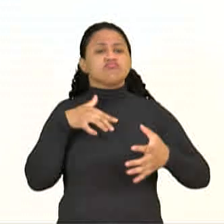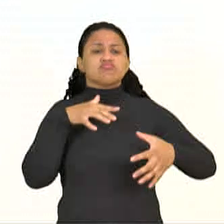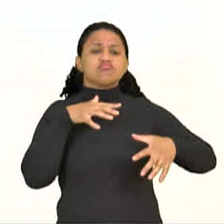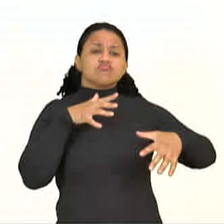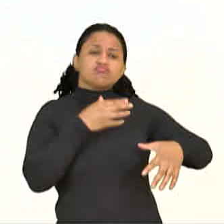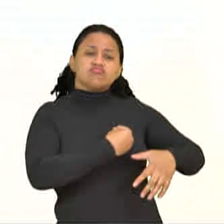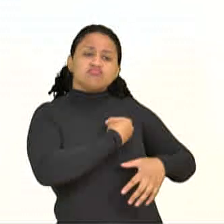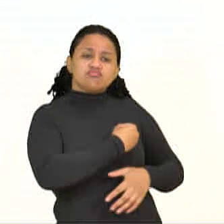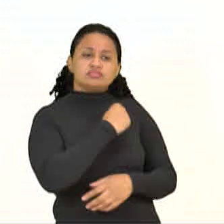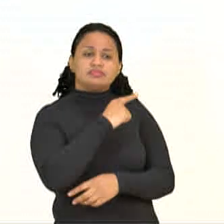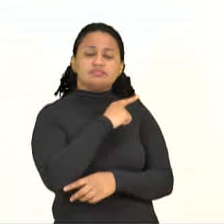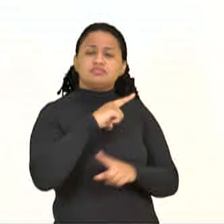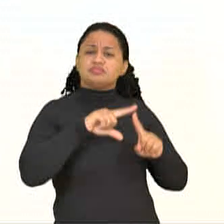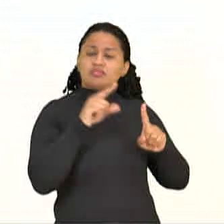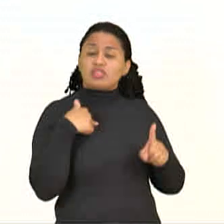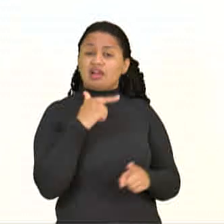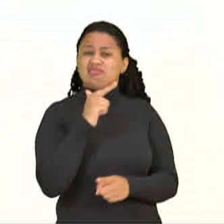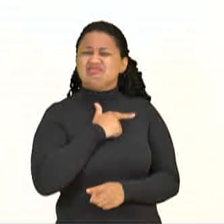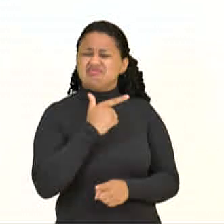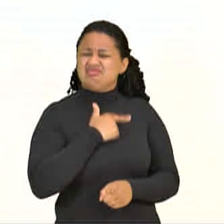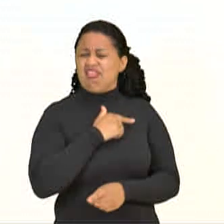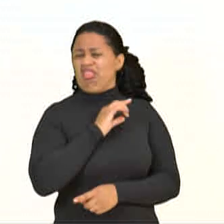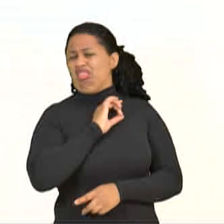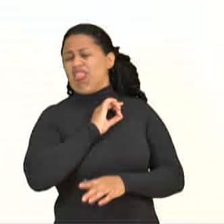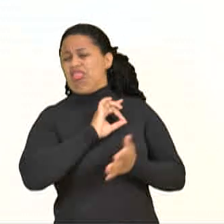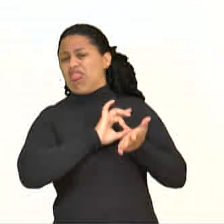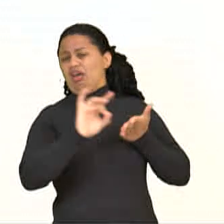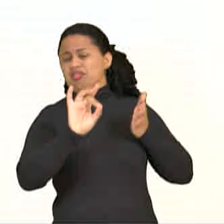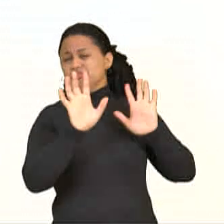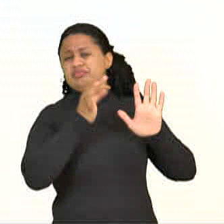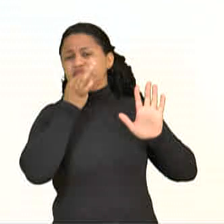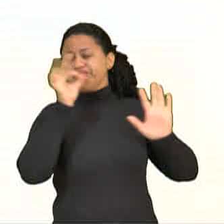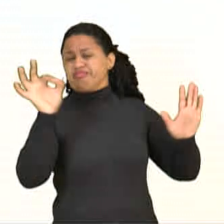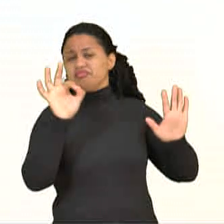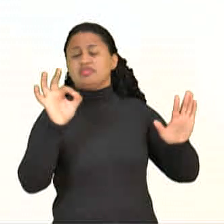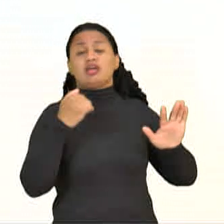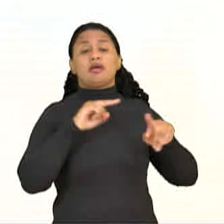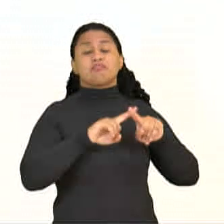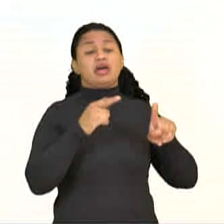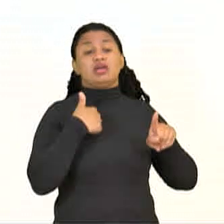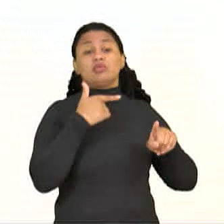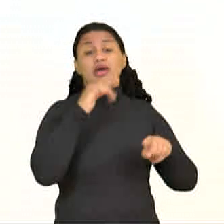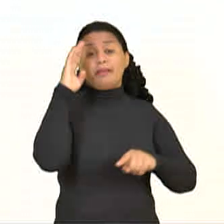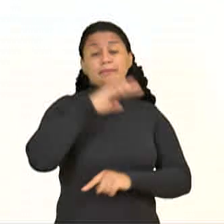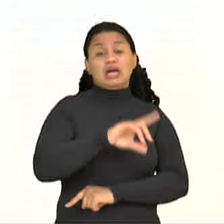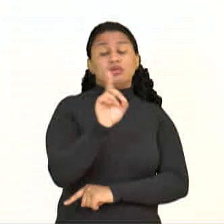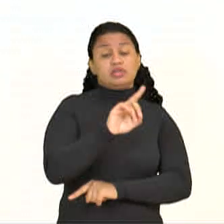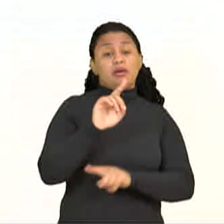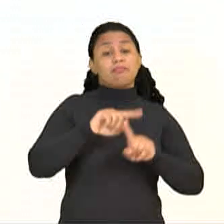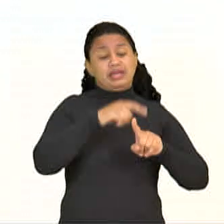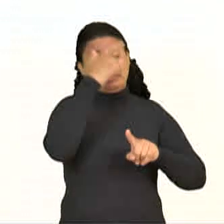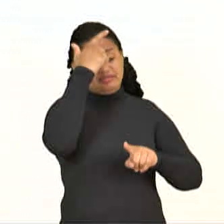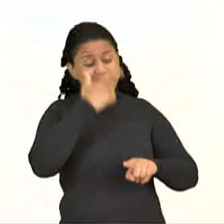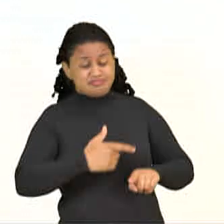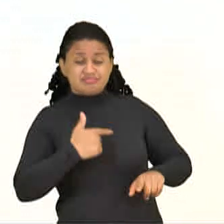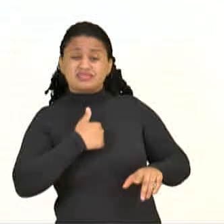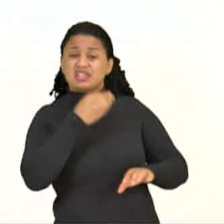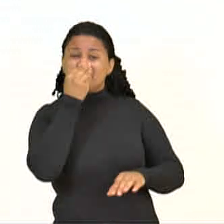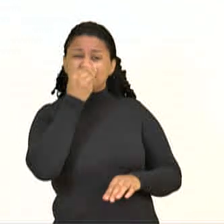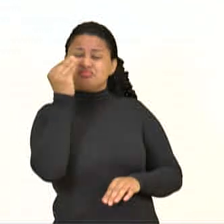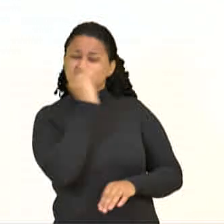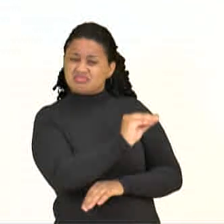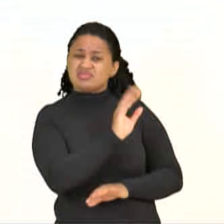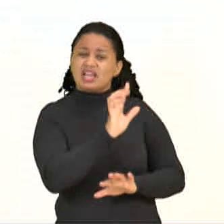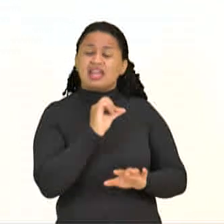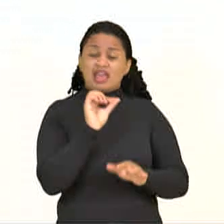porém grotesco e horrível, e que nada tinha de mal. Devido à sua aparência, é abandonado por seu criador